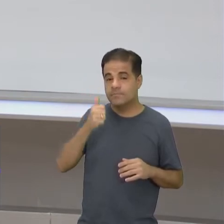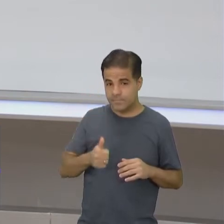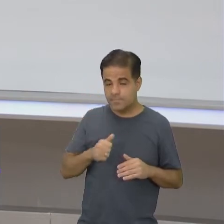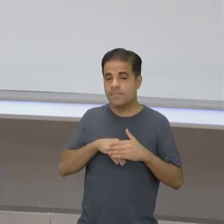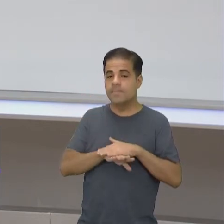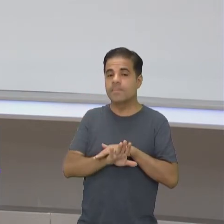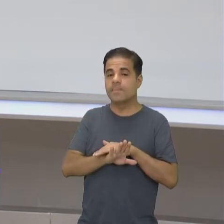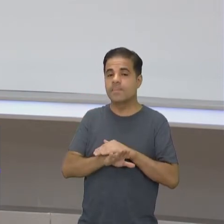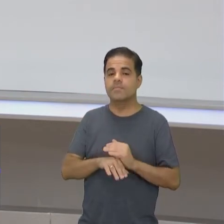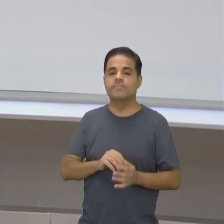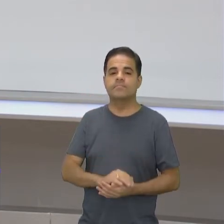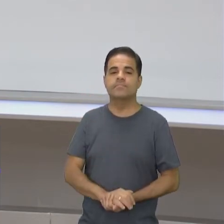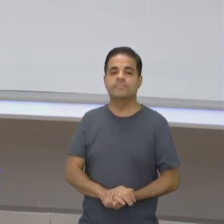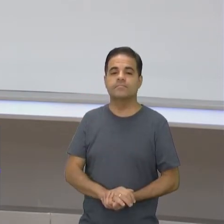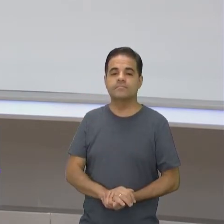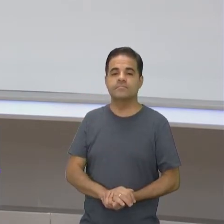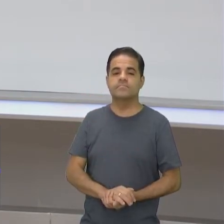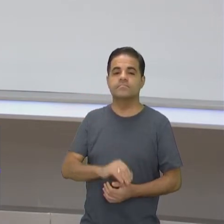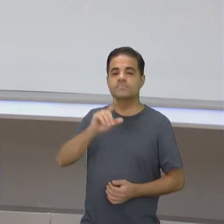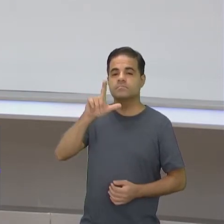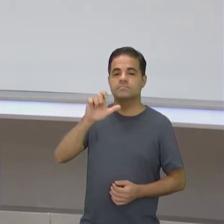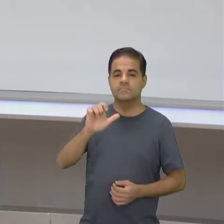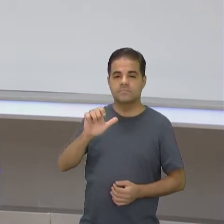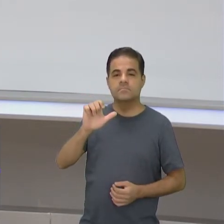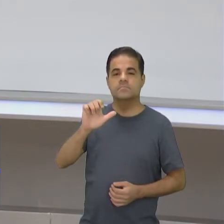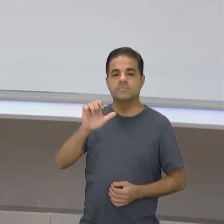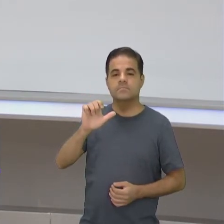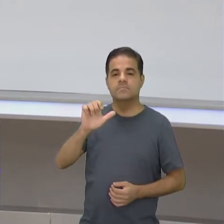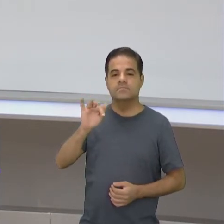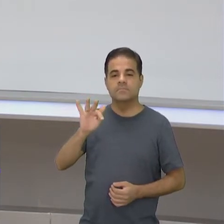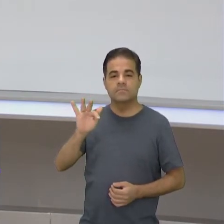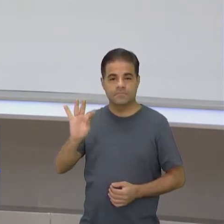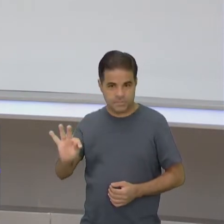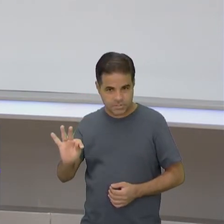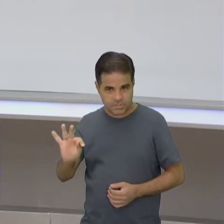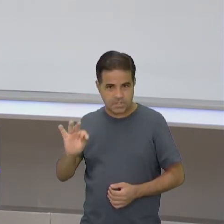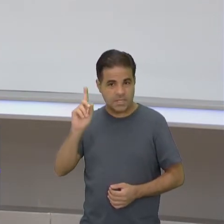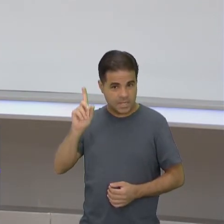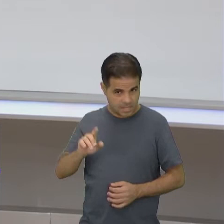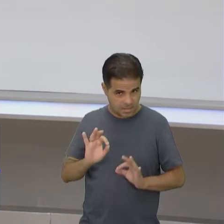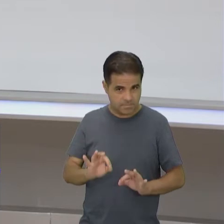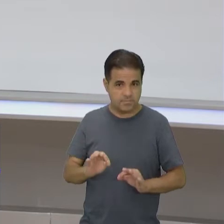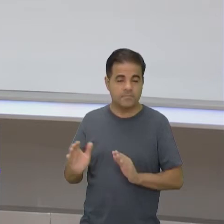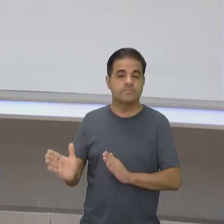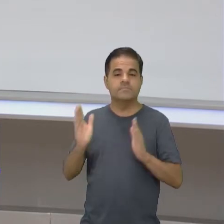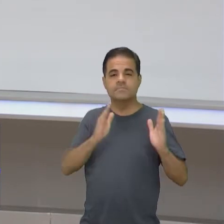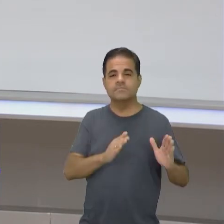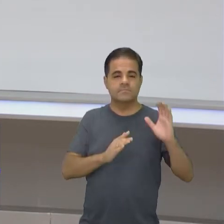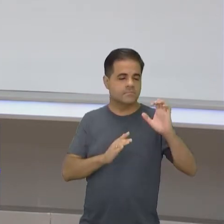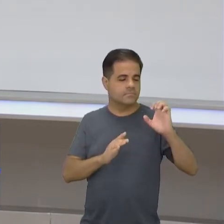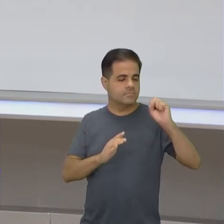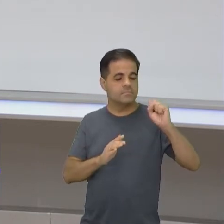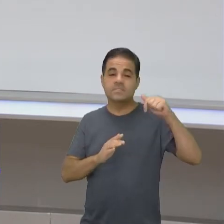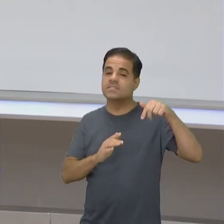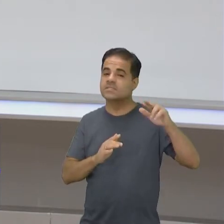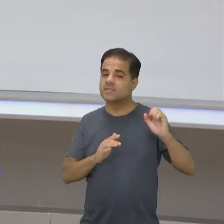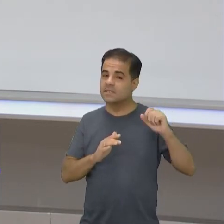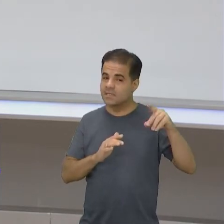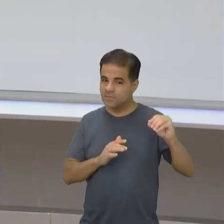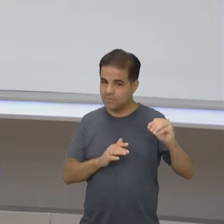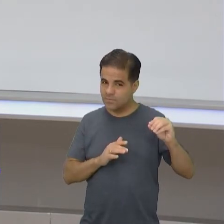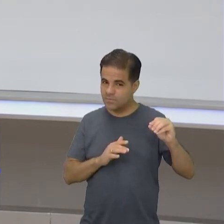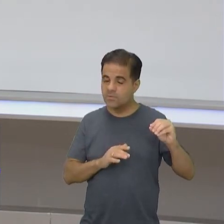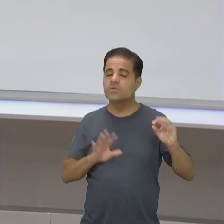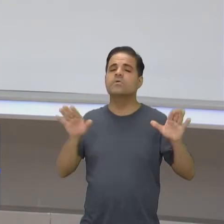Guarda aí, ó. Left é esquerdo. Esquerdo. Certo? Direito é isso aqui, ó. A minha